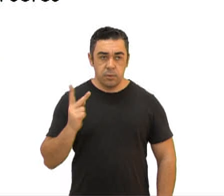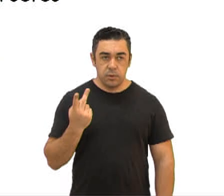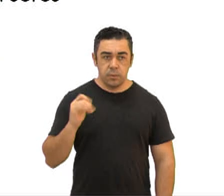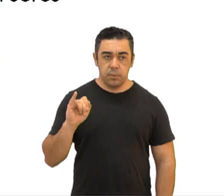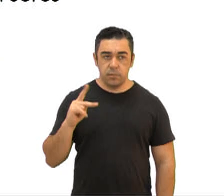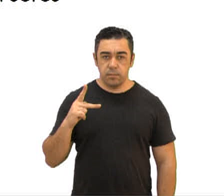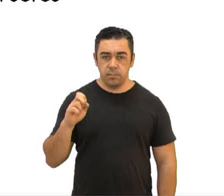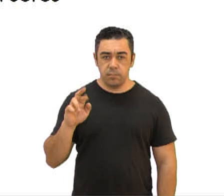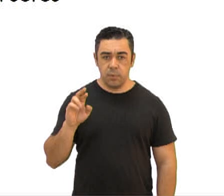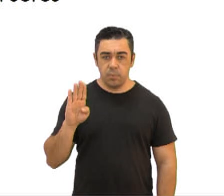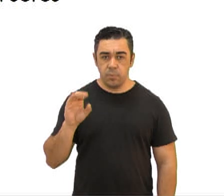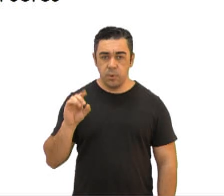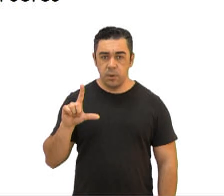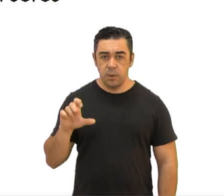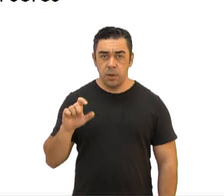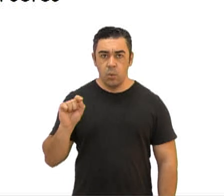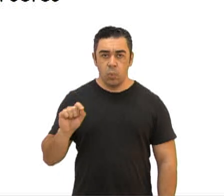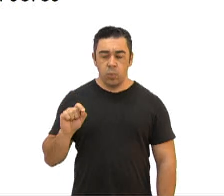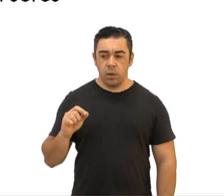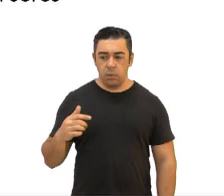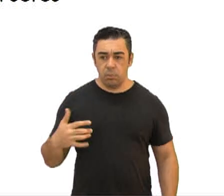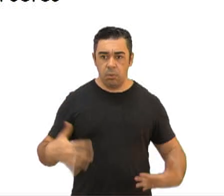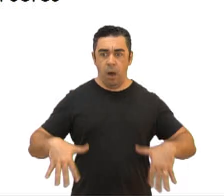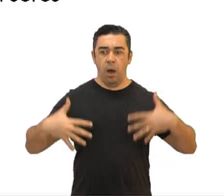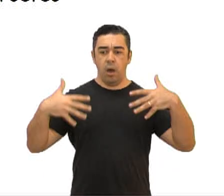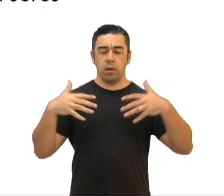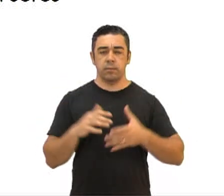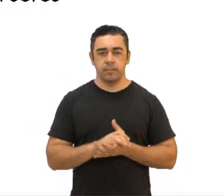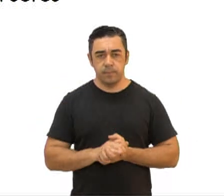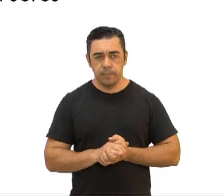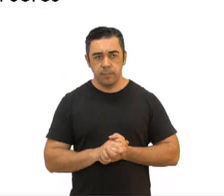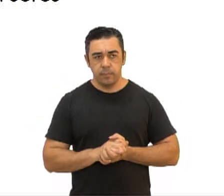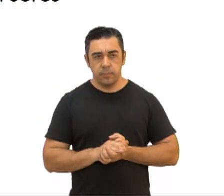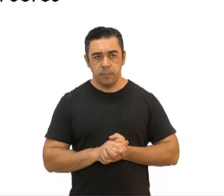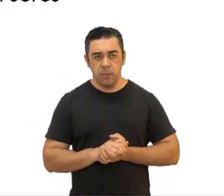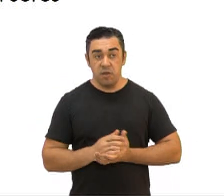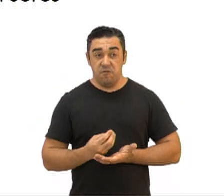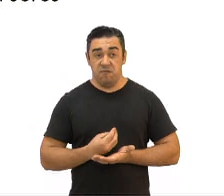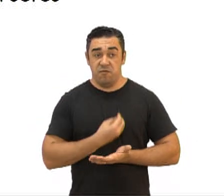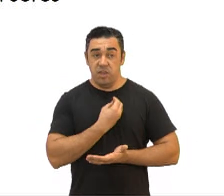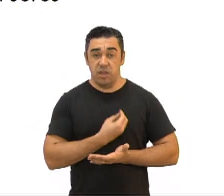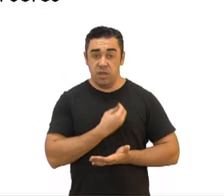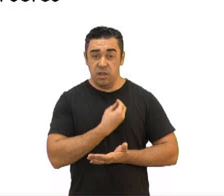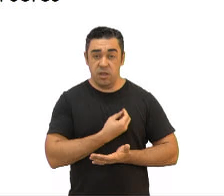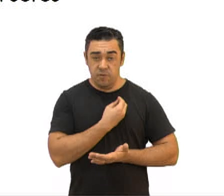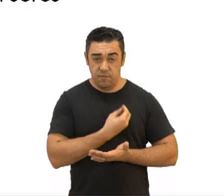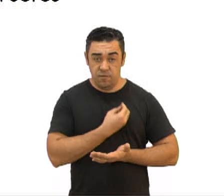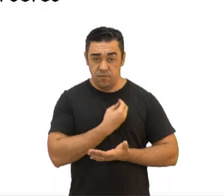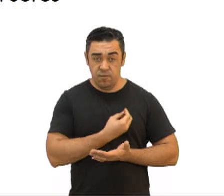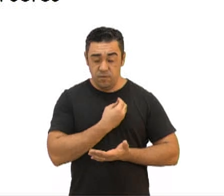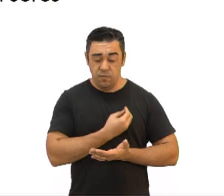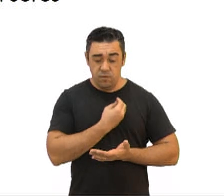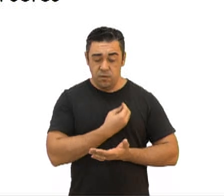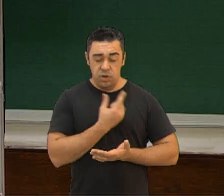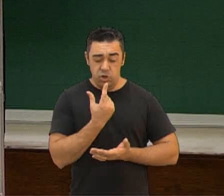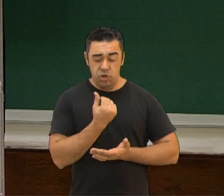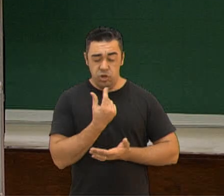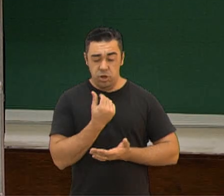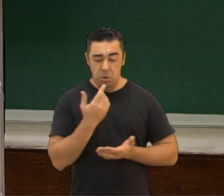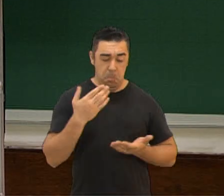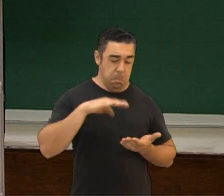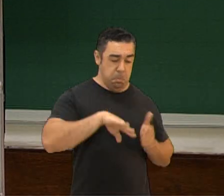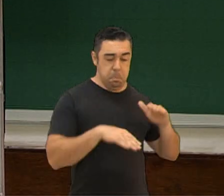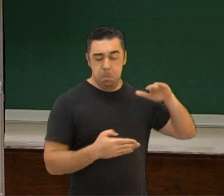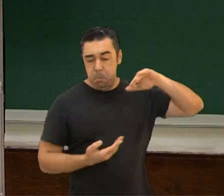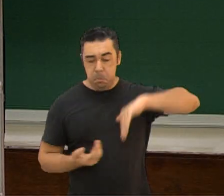constitui o quê? Um exagero, né? Na frase ali, ó, vive nadando em dinheiro. As pessoas usam, às vezes, essa frase para